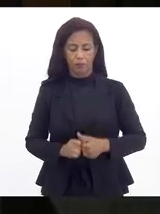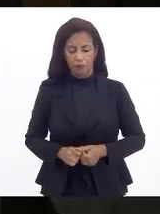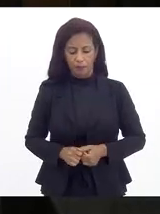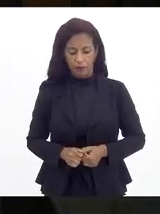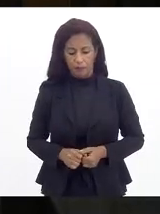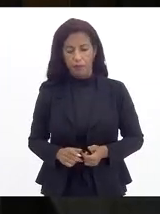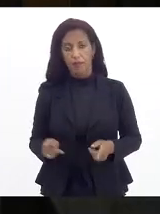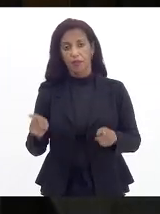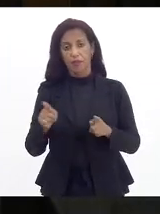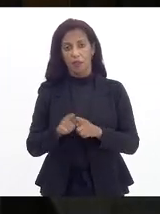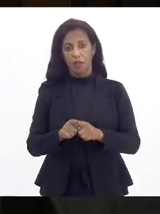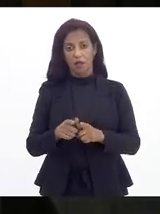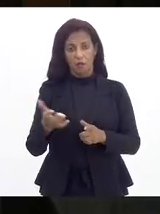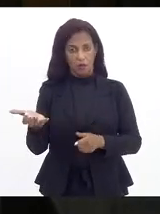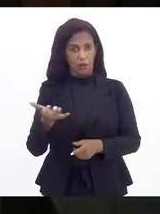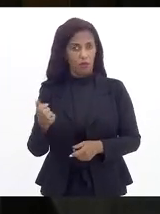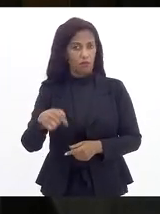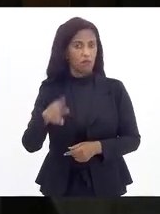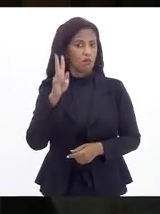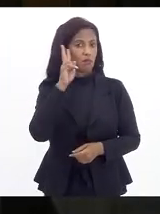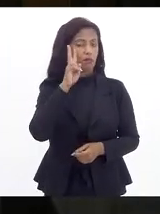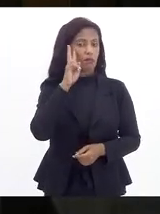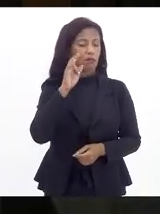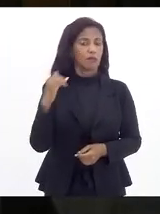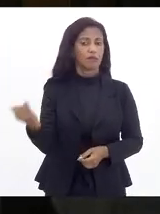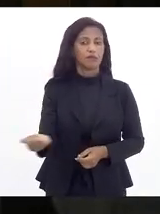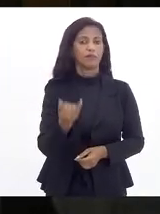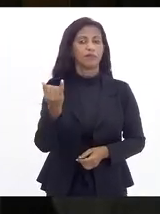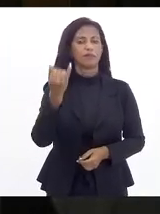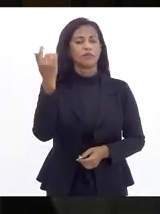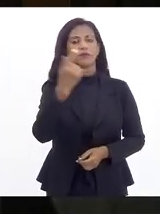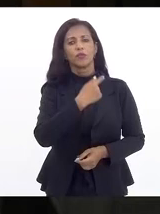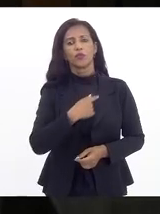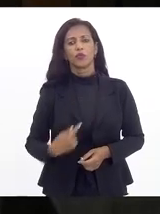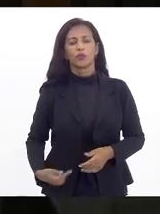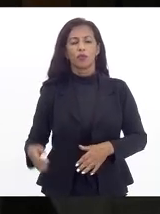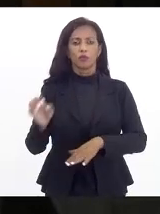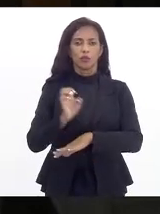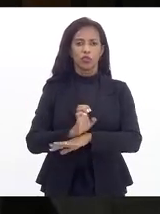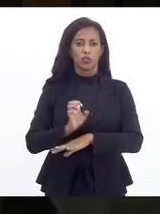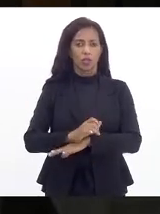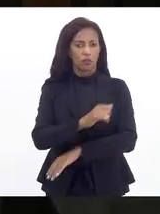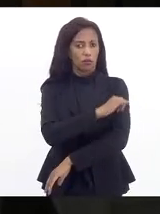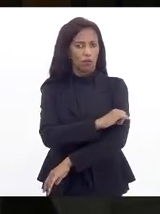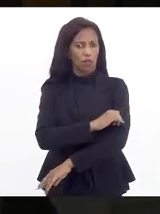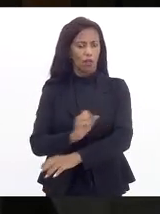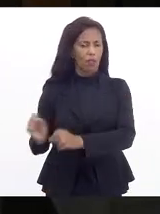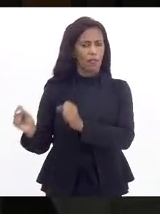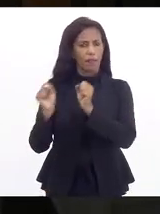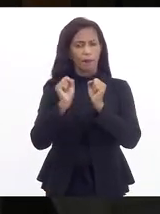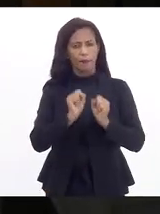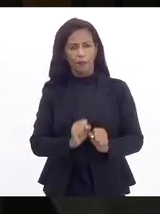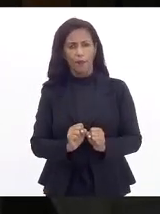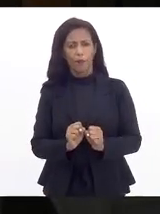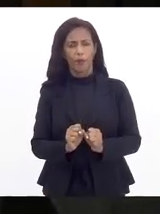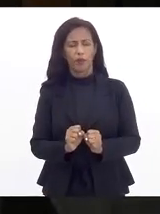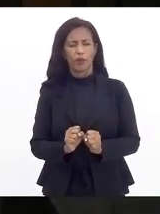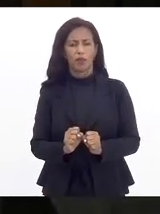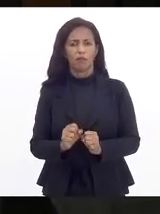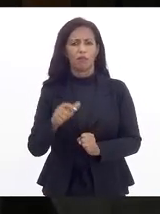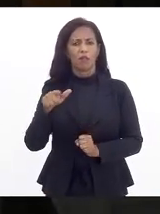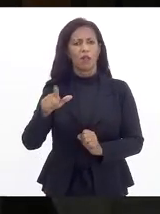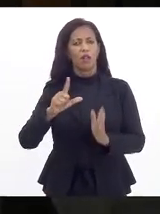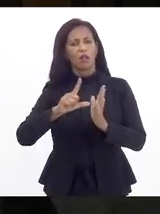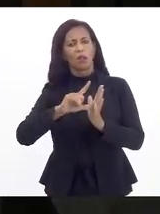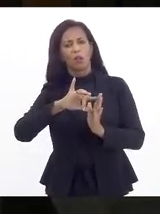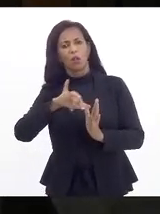vez, eu quero aqui ressaltar a importância do governo do estado do Rio de Janeiro poder fomentar esse comércio ali na